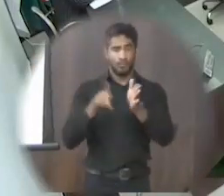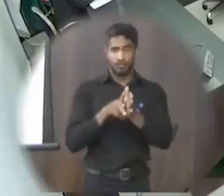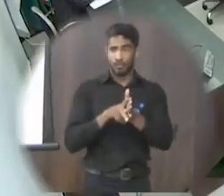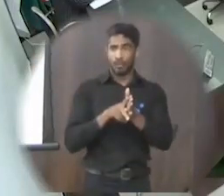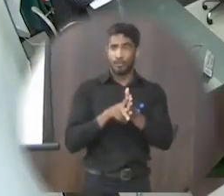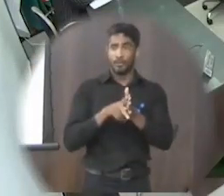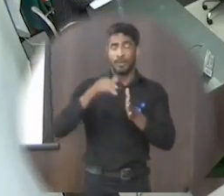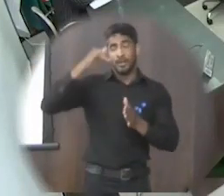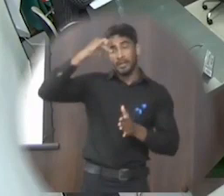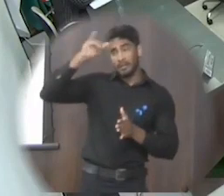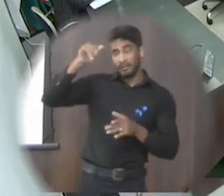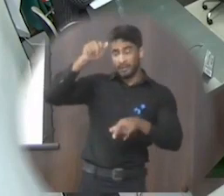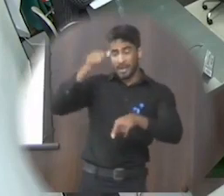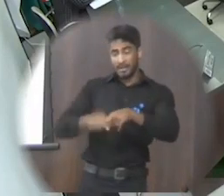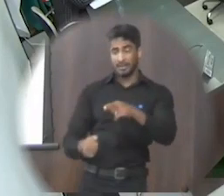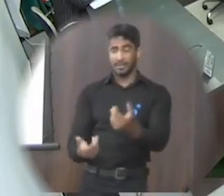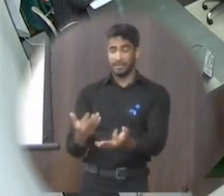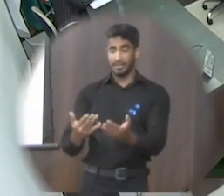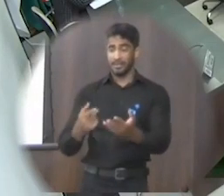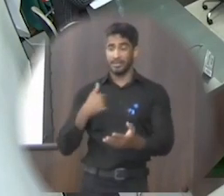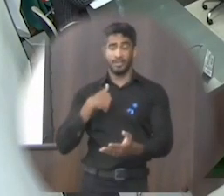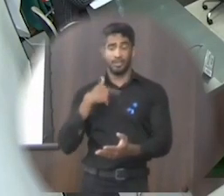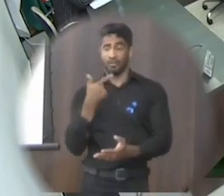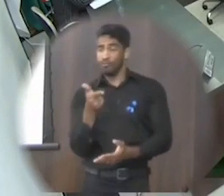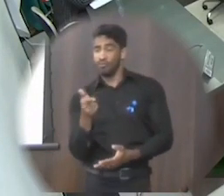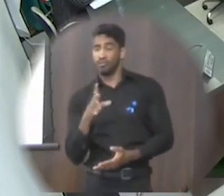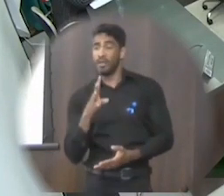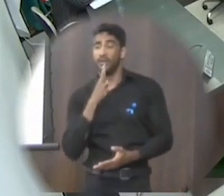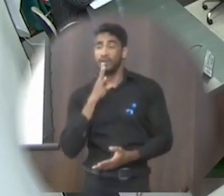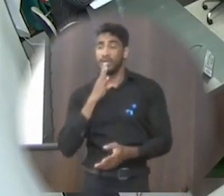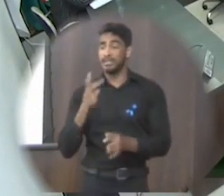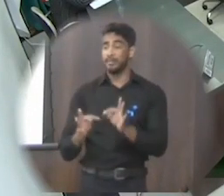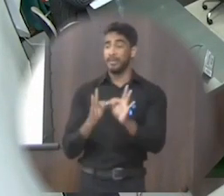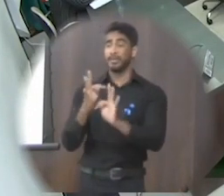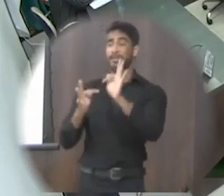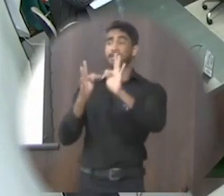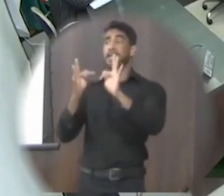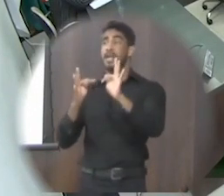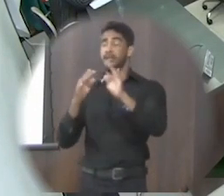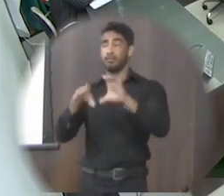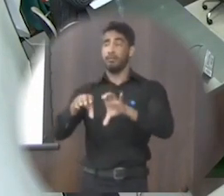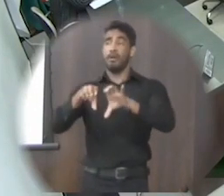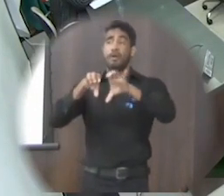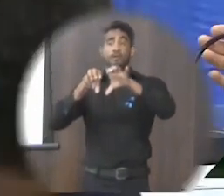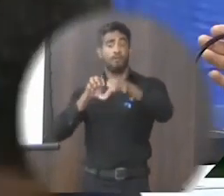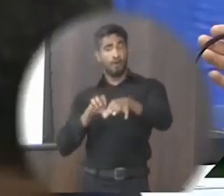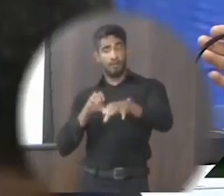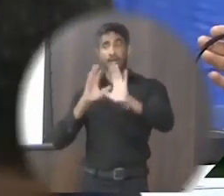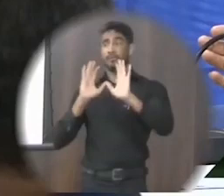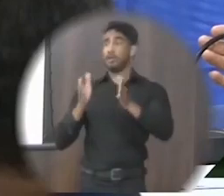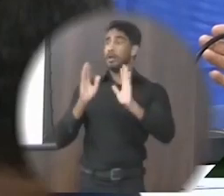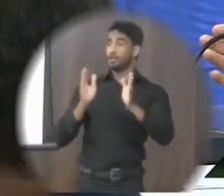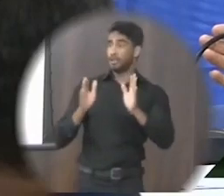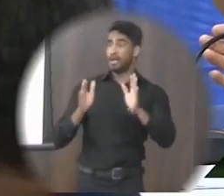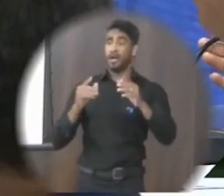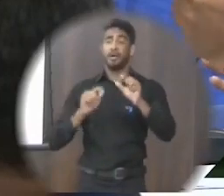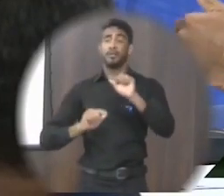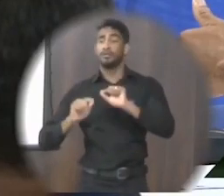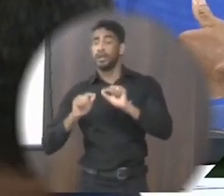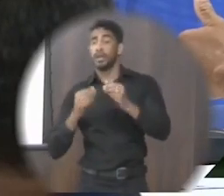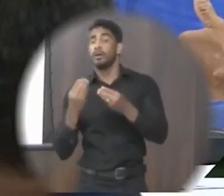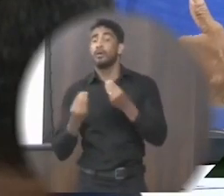incêndio, e a gente não tem o conhecimento técnico, né, formado, igual os senhores, e de que